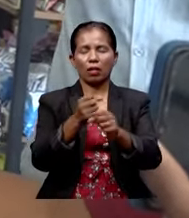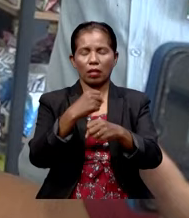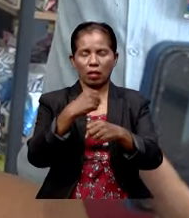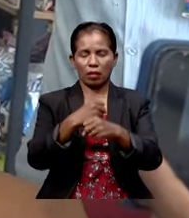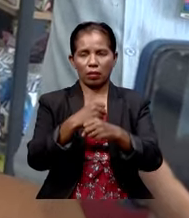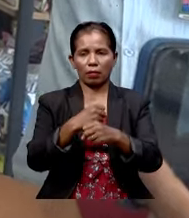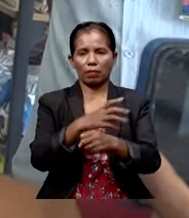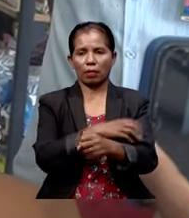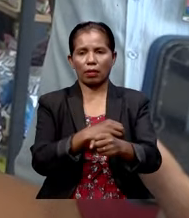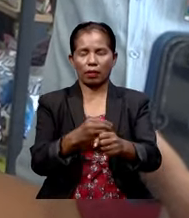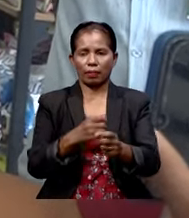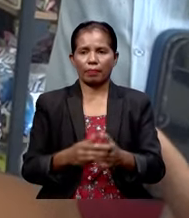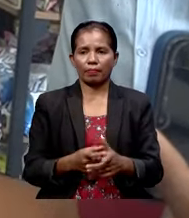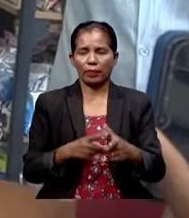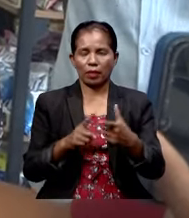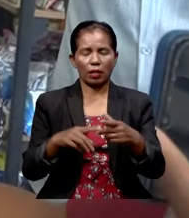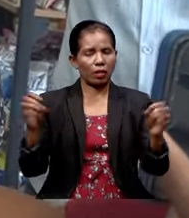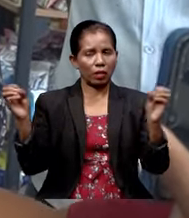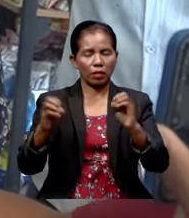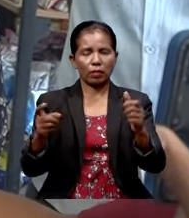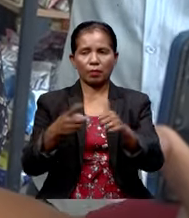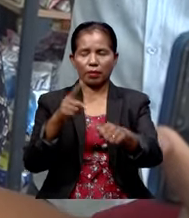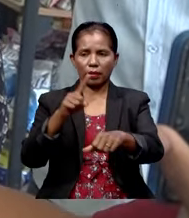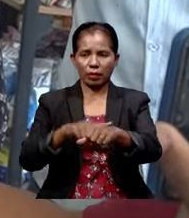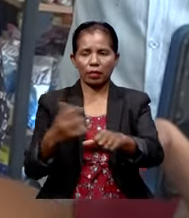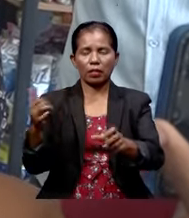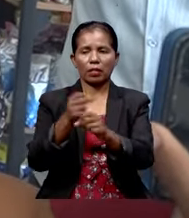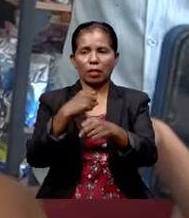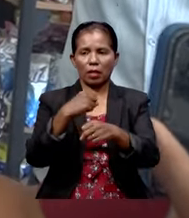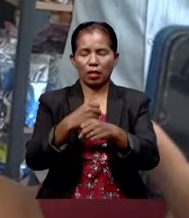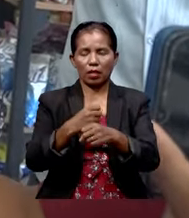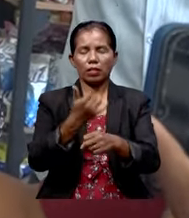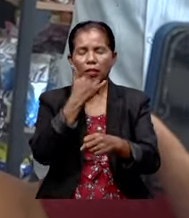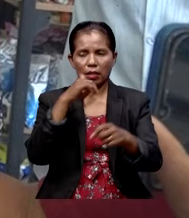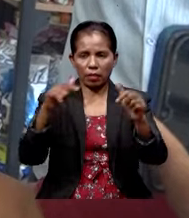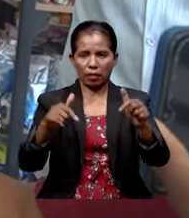grave e nela os primeira vez se comete erro da né